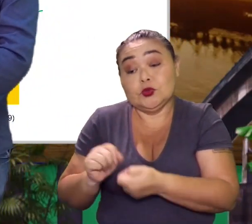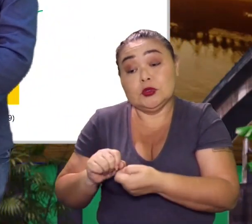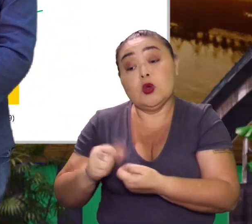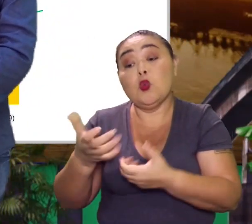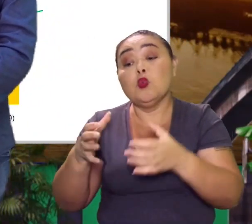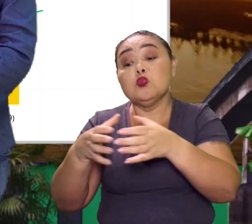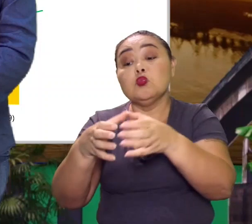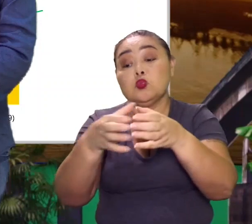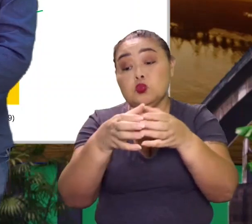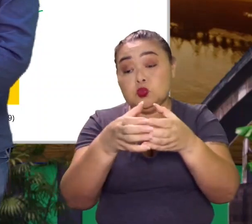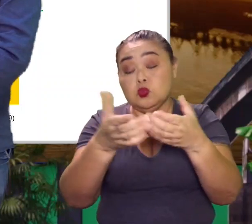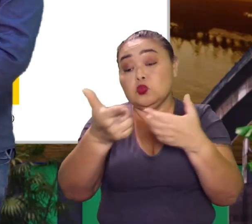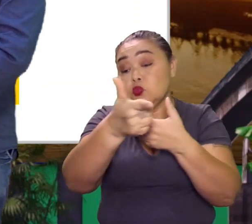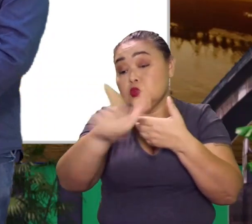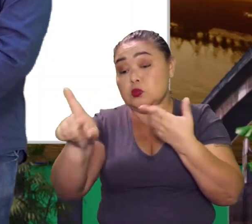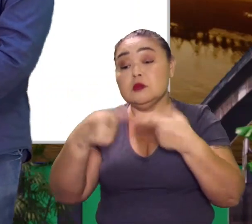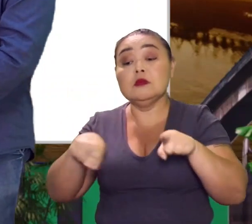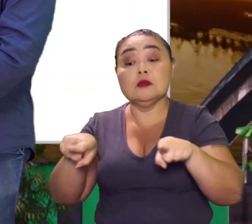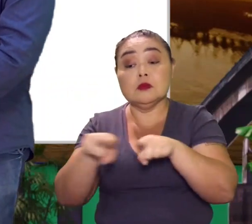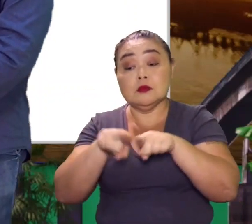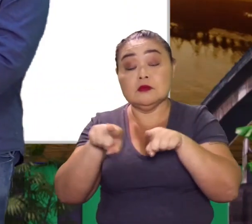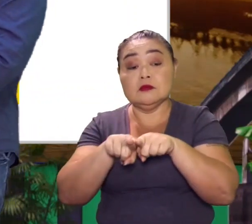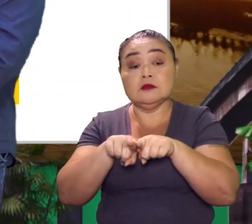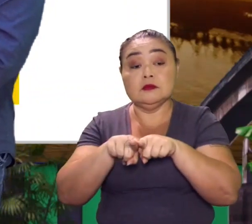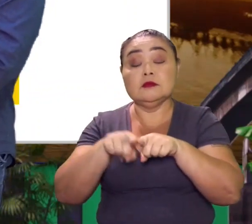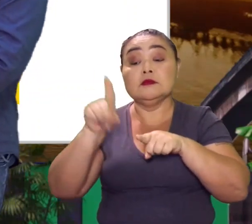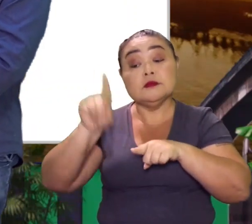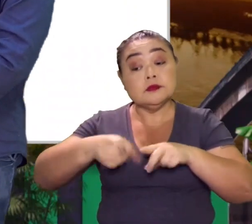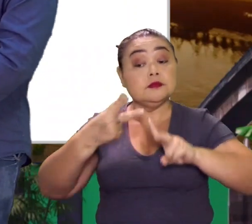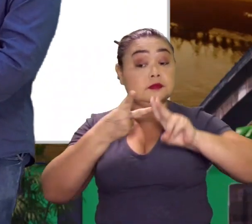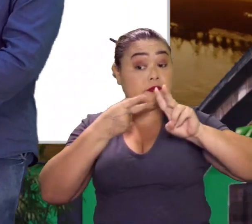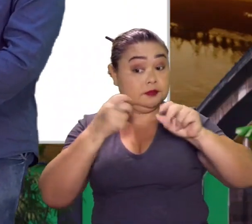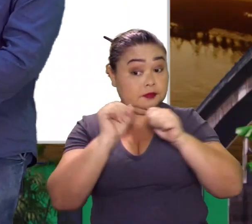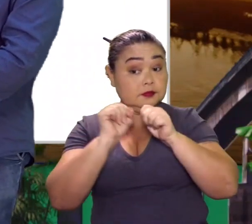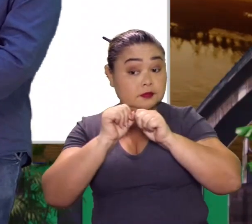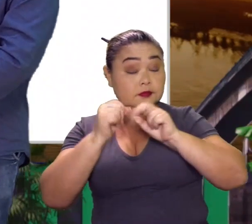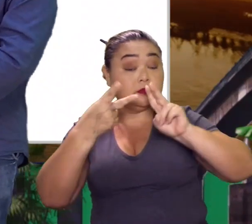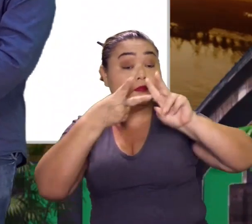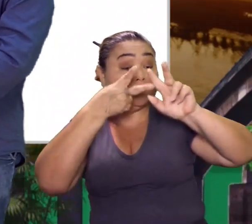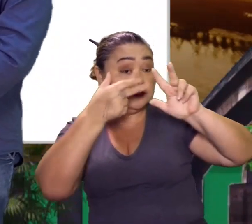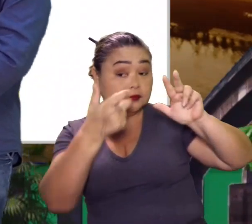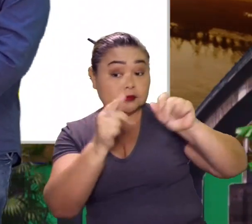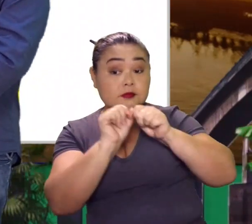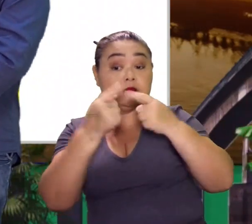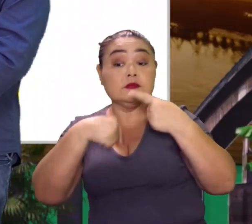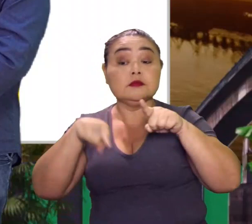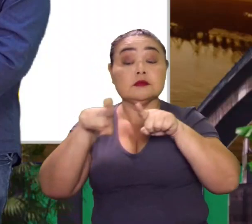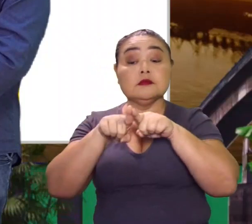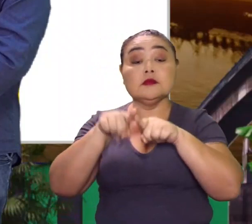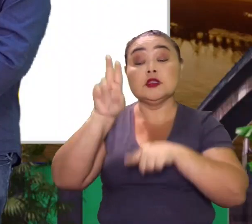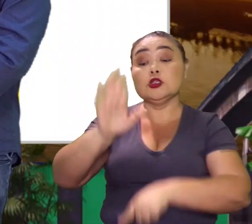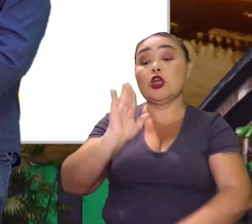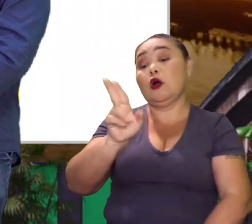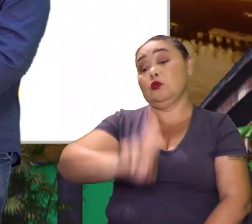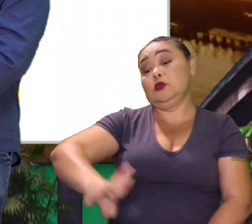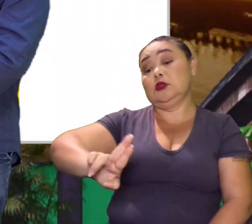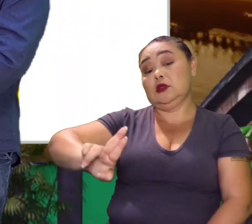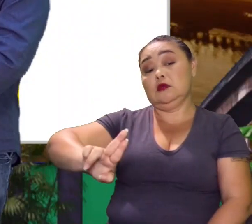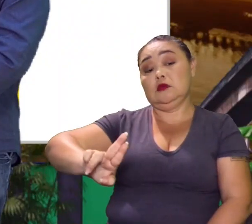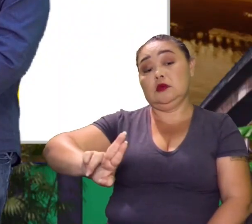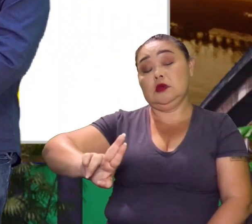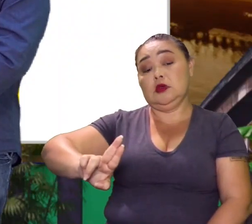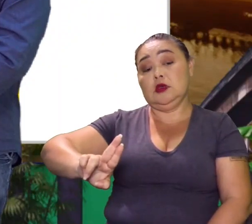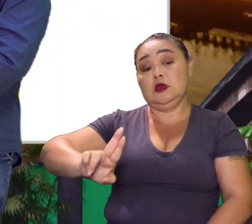espécies. Exatamente. Inclusive os nativos, né, os indígenas, né, já usavam, né,